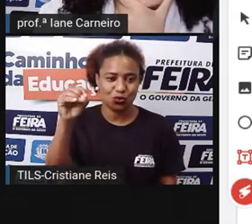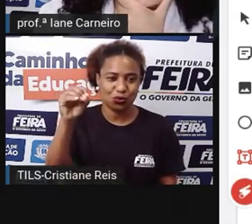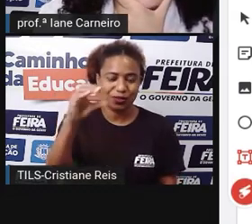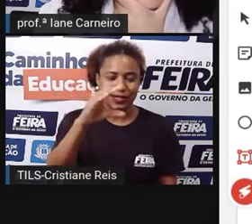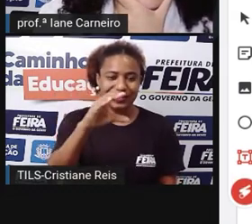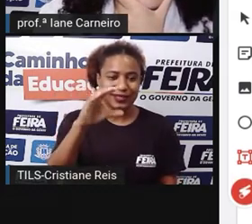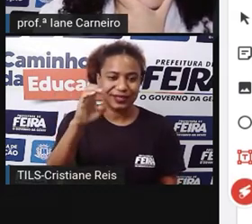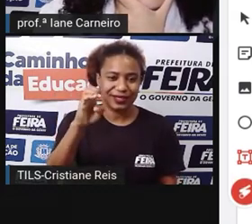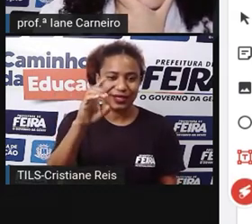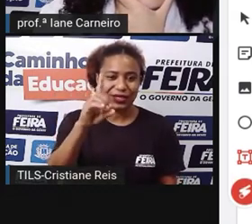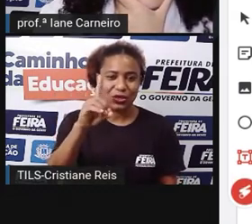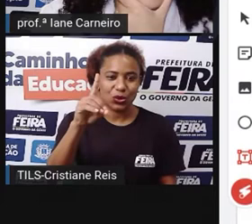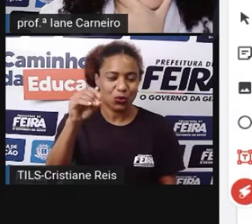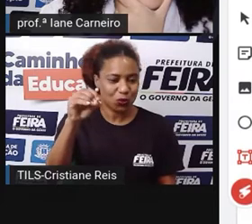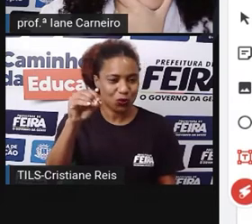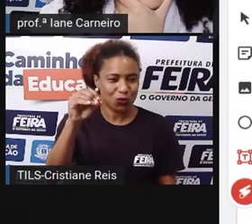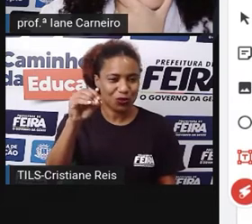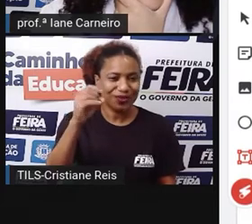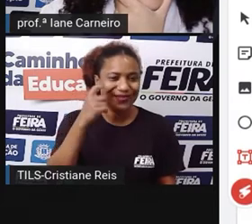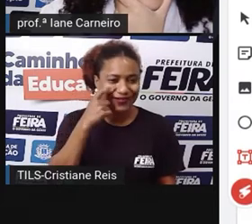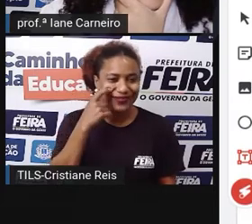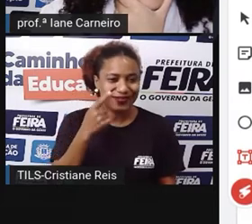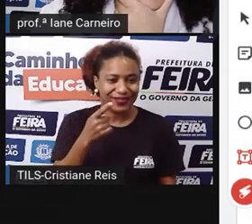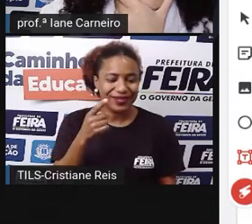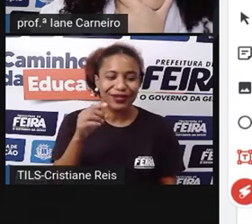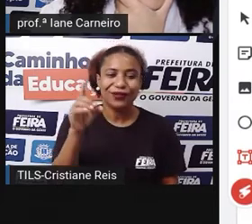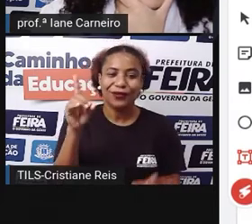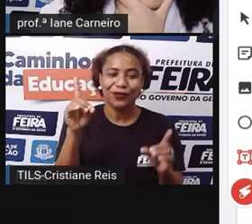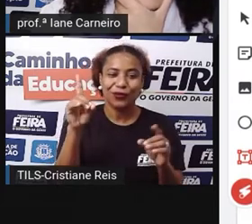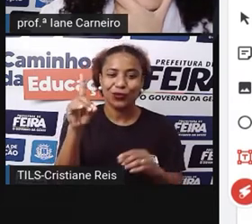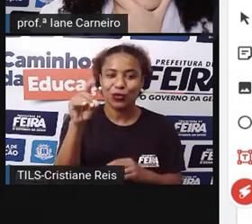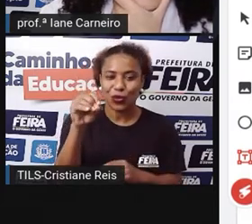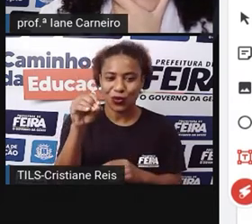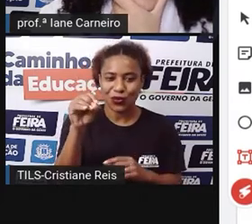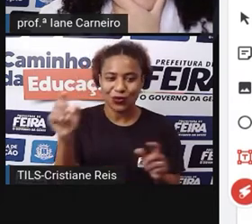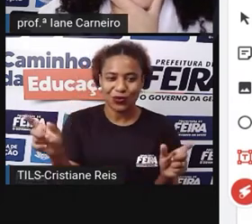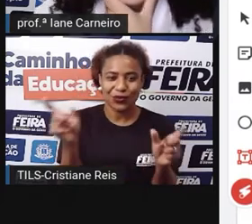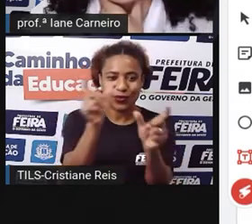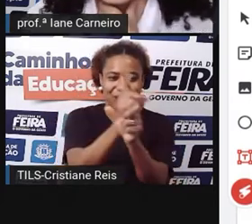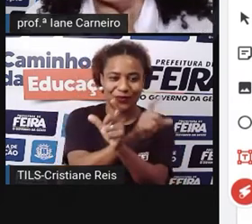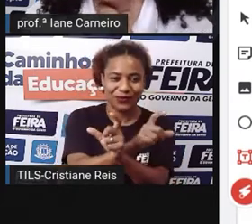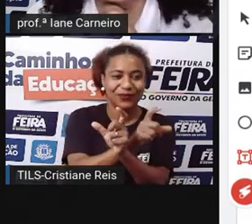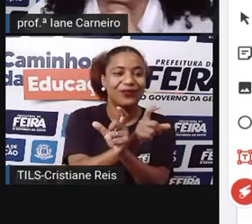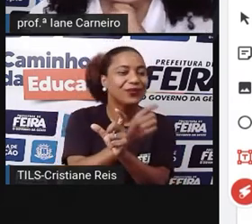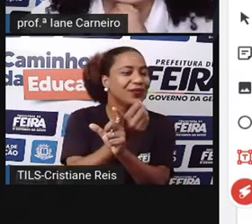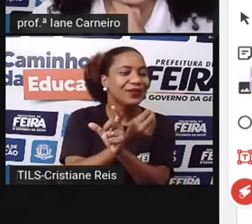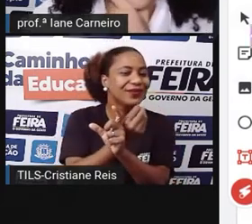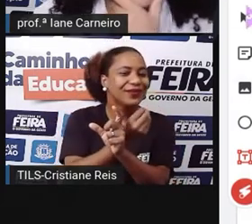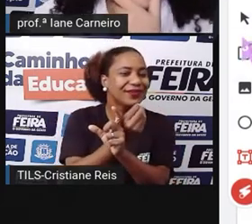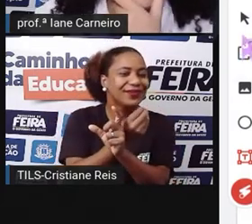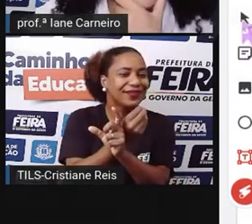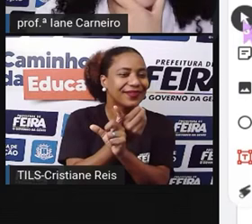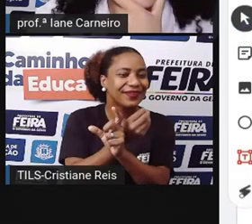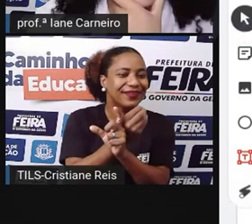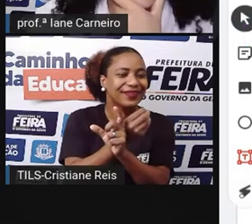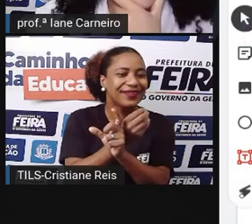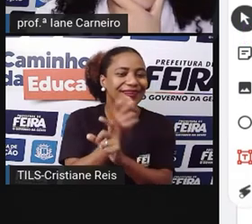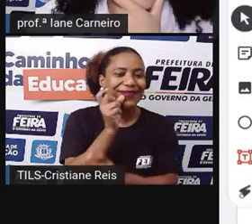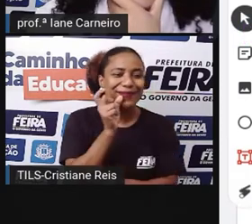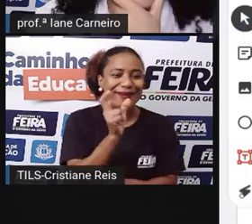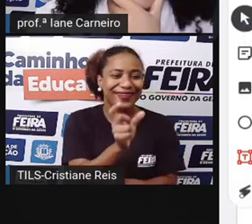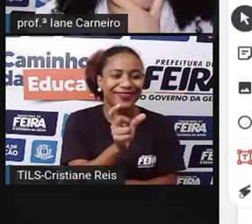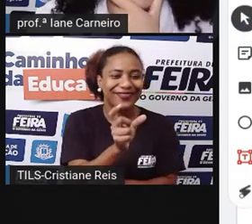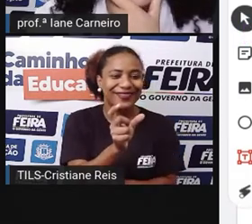Cedo. Se eu inverter, ó, colocar o dó na frente do sé, o que que vai acontecer? Qual é a palavra nova que a